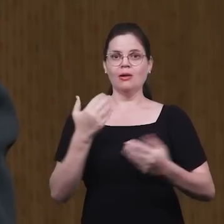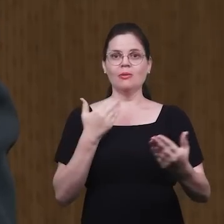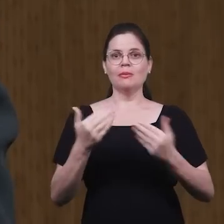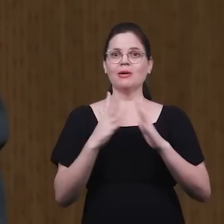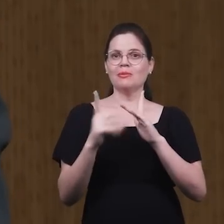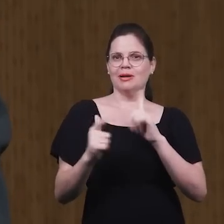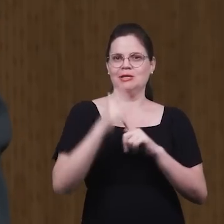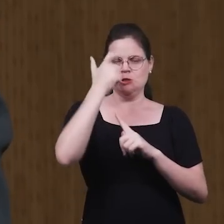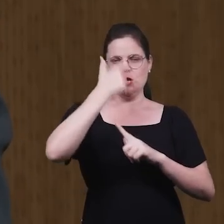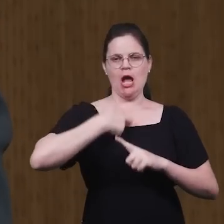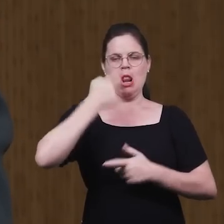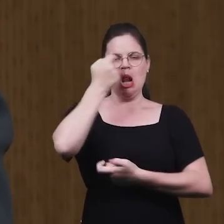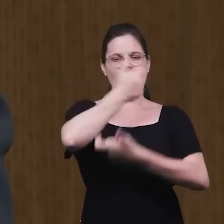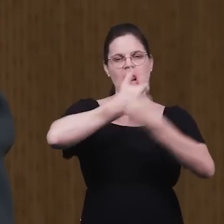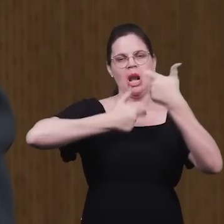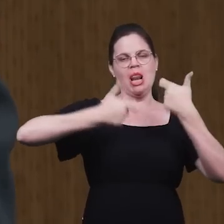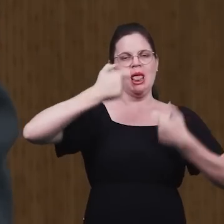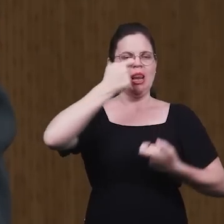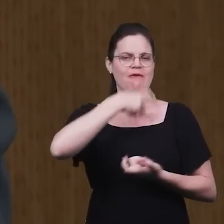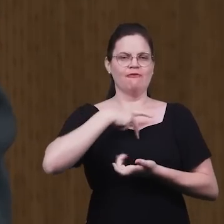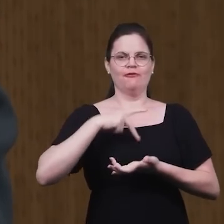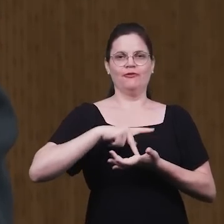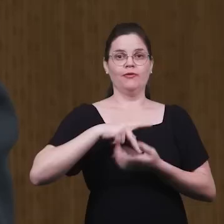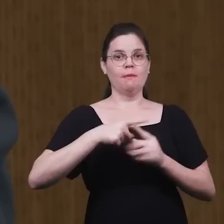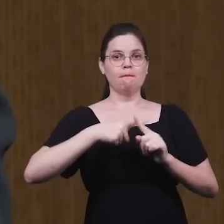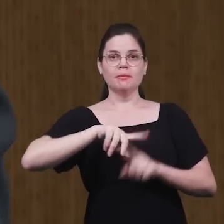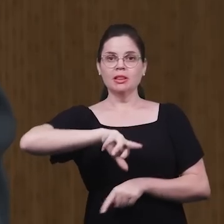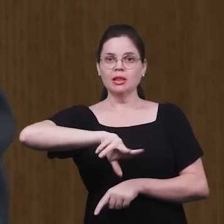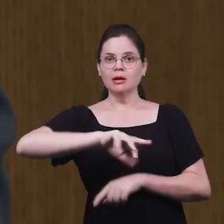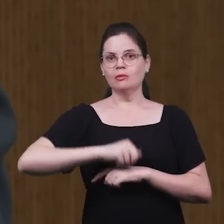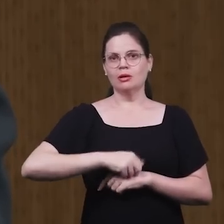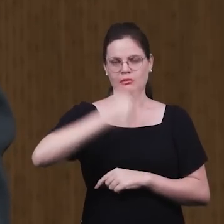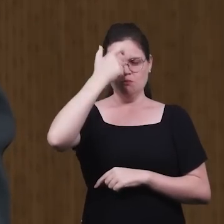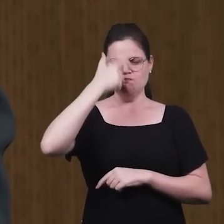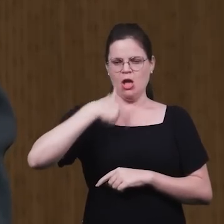verdade, mas realmente ela não tem a verdade. Ela diz ser